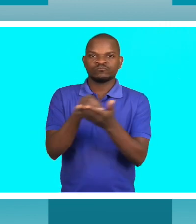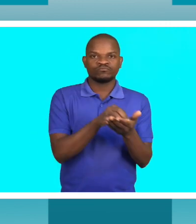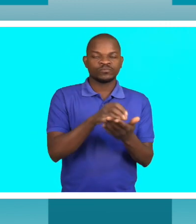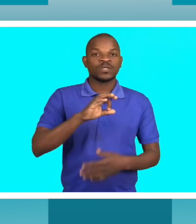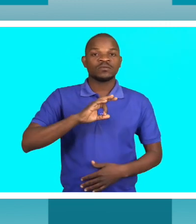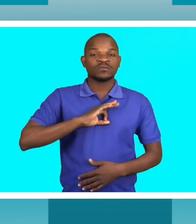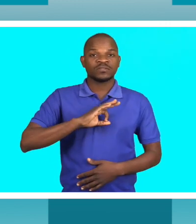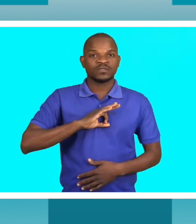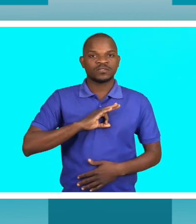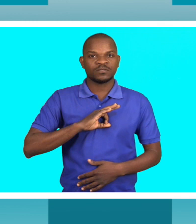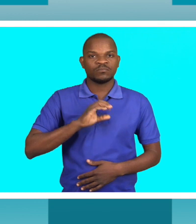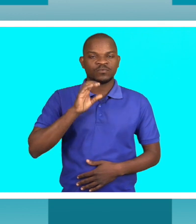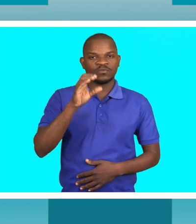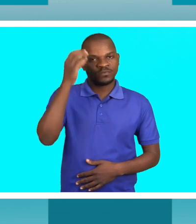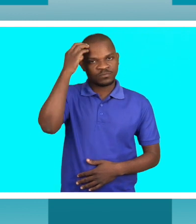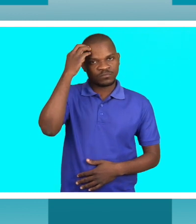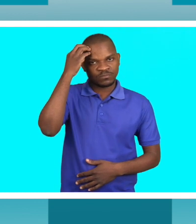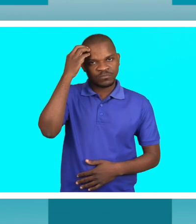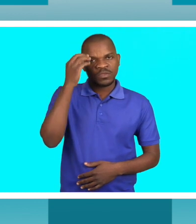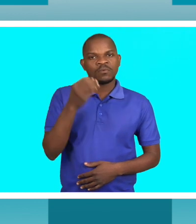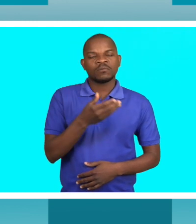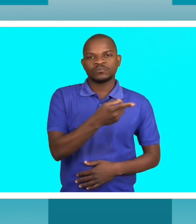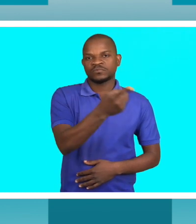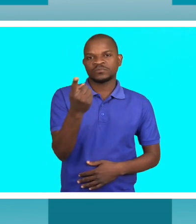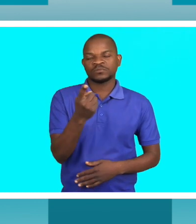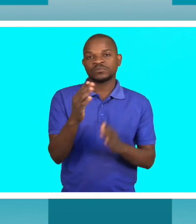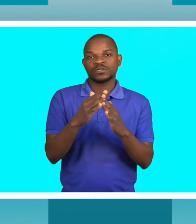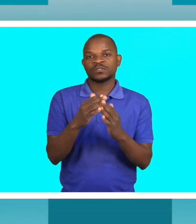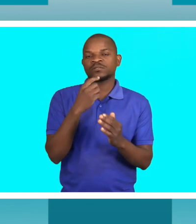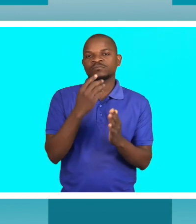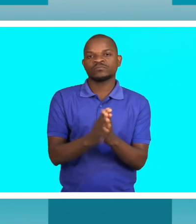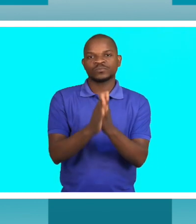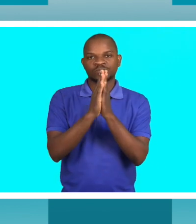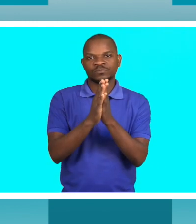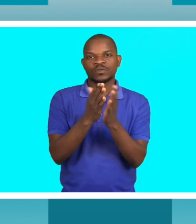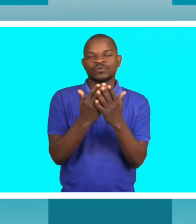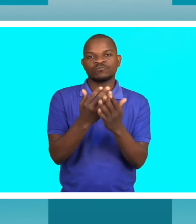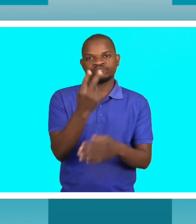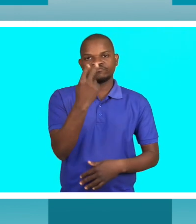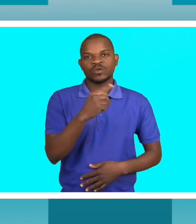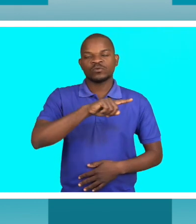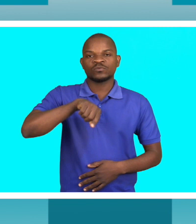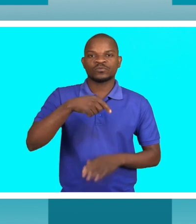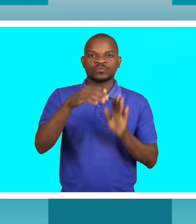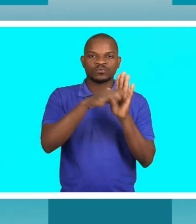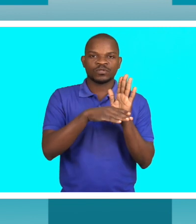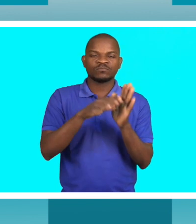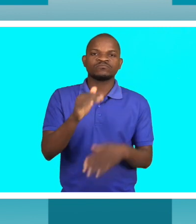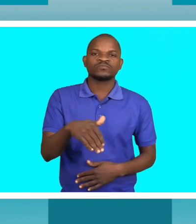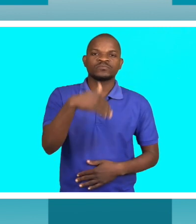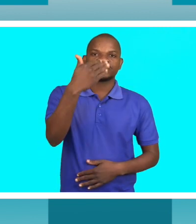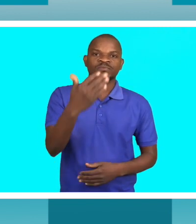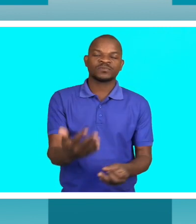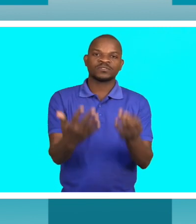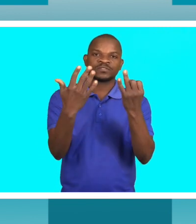para a província. Para si, que esteve na nossa companhia, o nosso muito obrigado pela sua audiência e preferência.